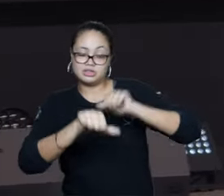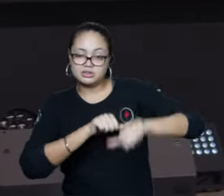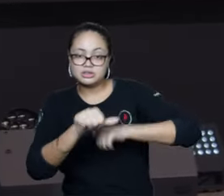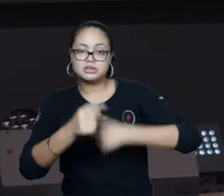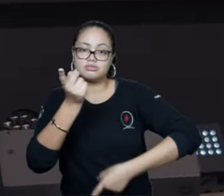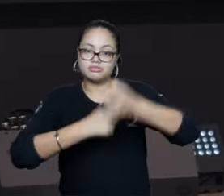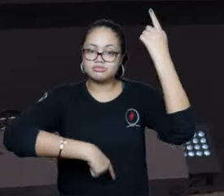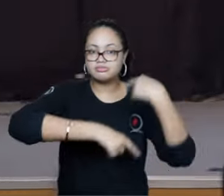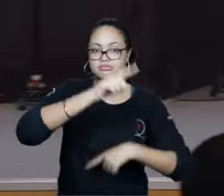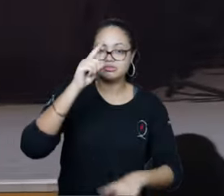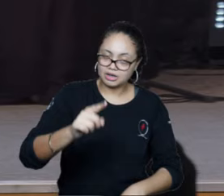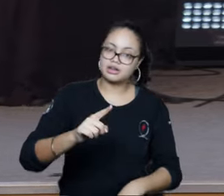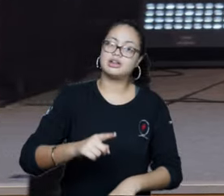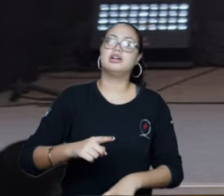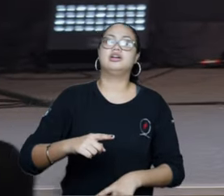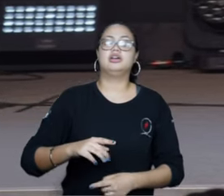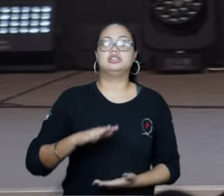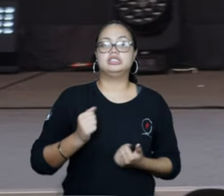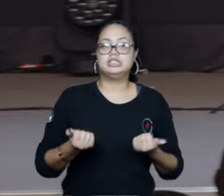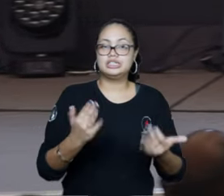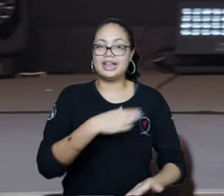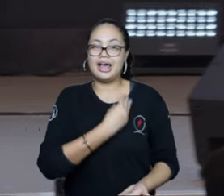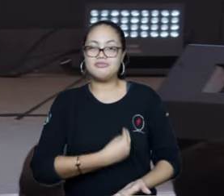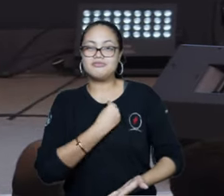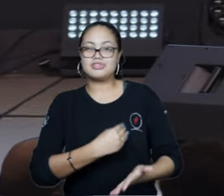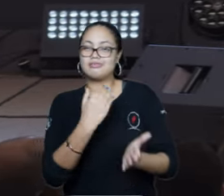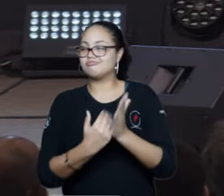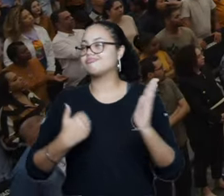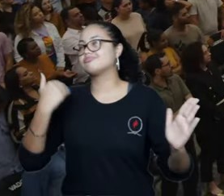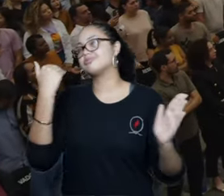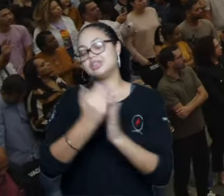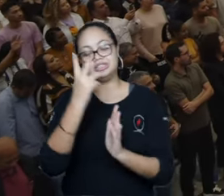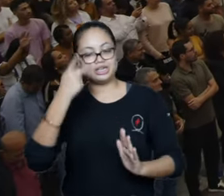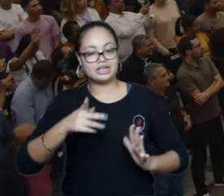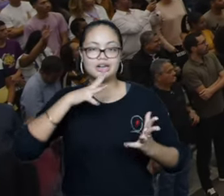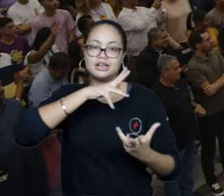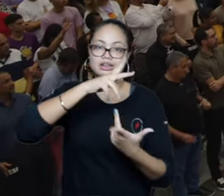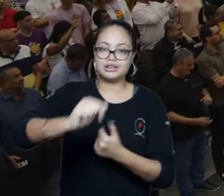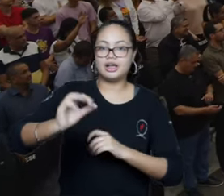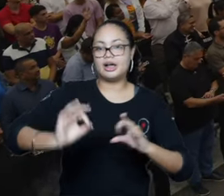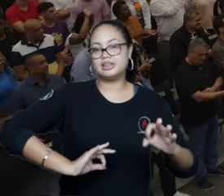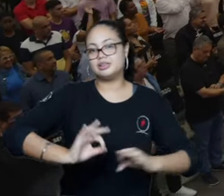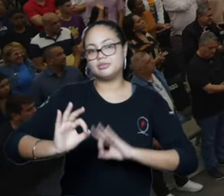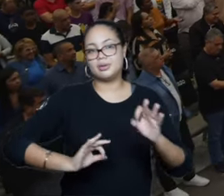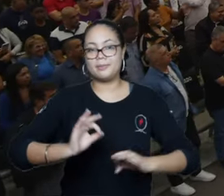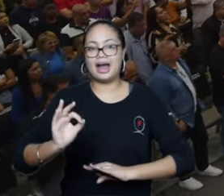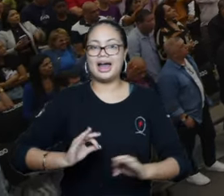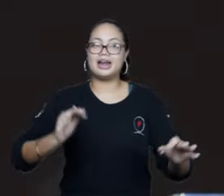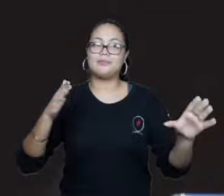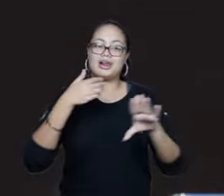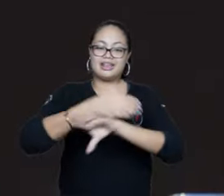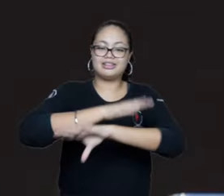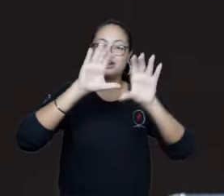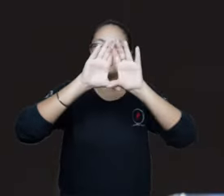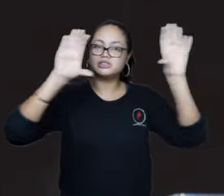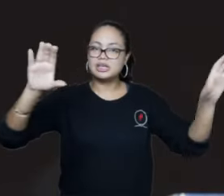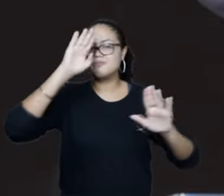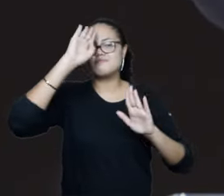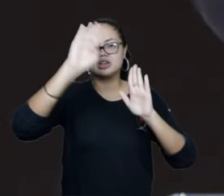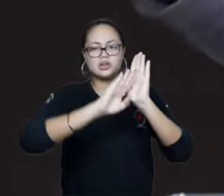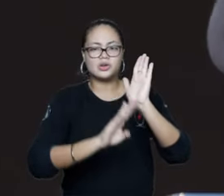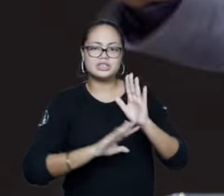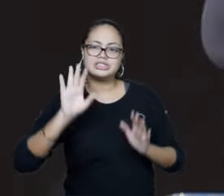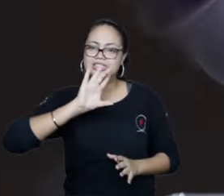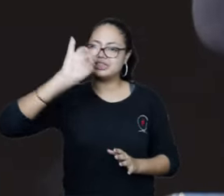te transforma te da vida abundante aqui nessa terra e te prepara para a vida eterna priorize